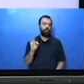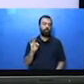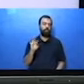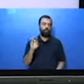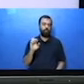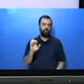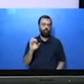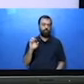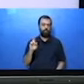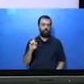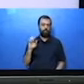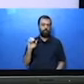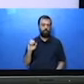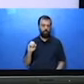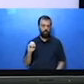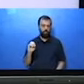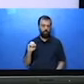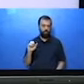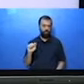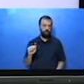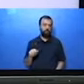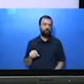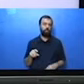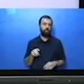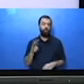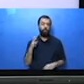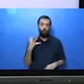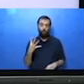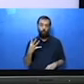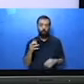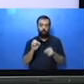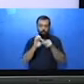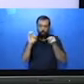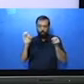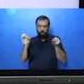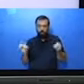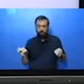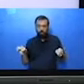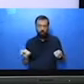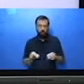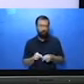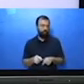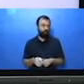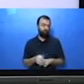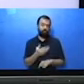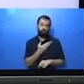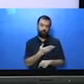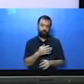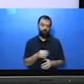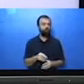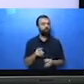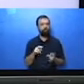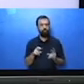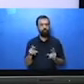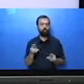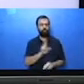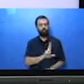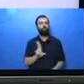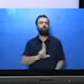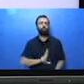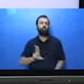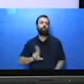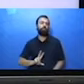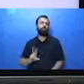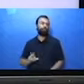O heptágono tem 7 lados. O octógono, 8 lados. O eneágono, 9 lados.